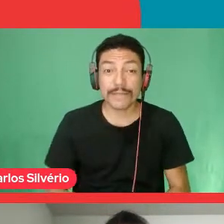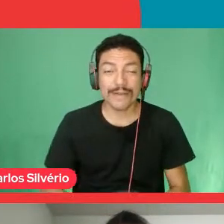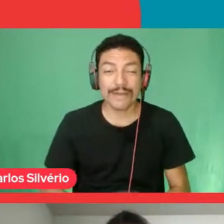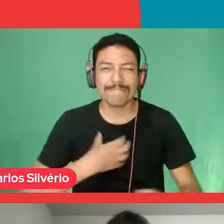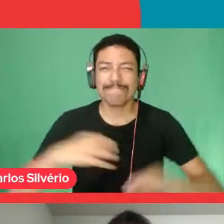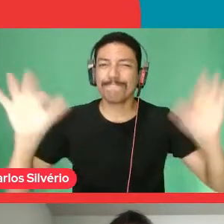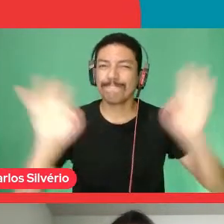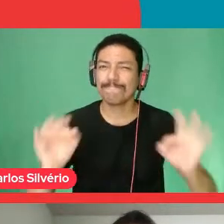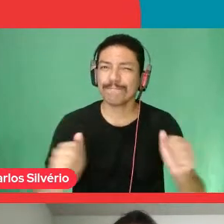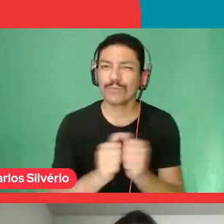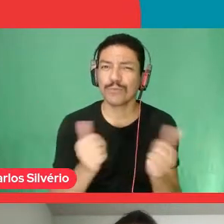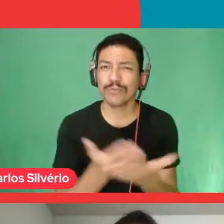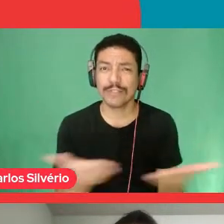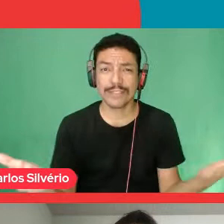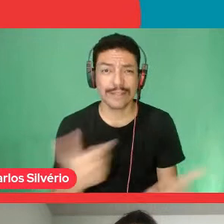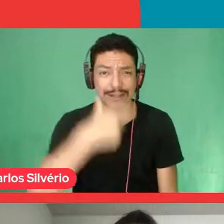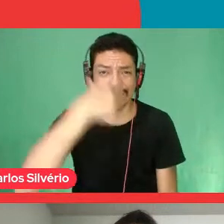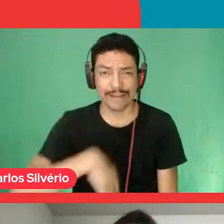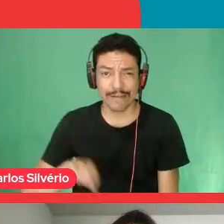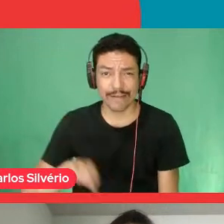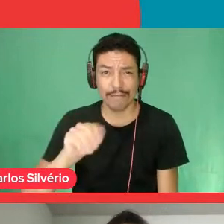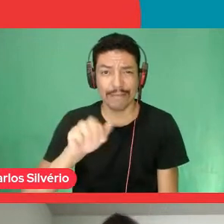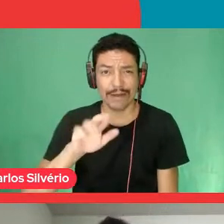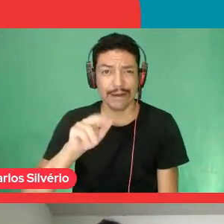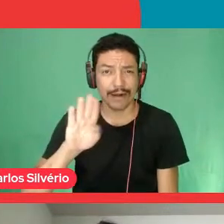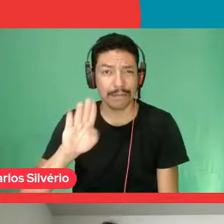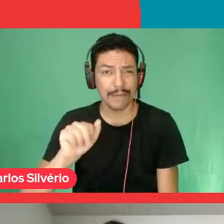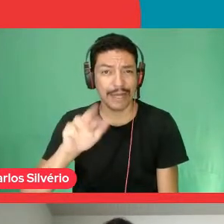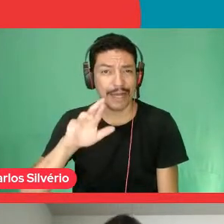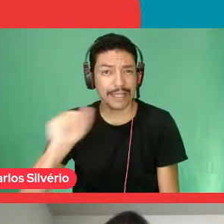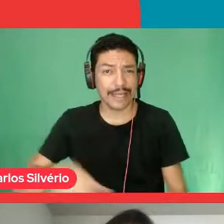vocês. Eu sou a Bárbara Aguilar, sou developer aqui na C&T.